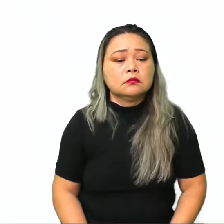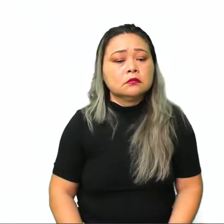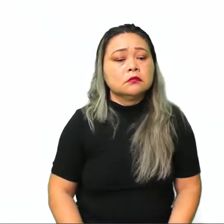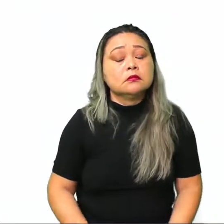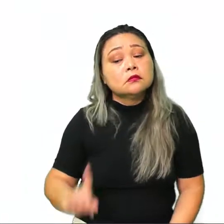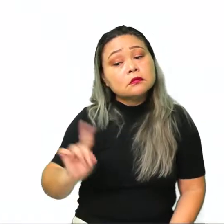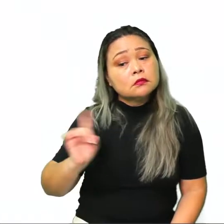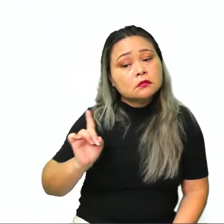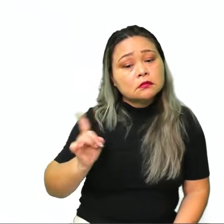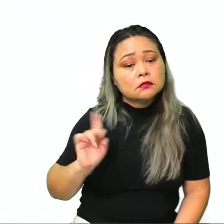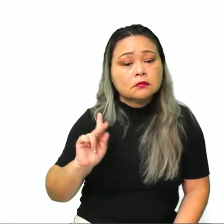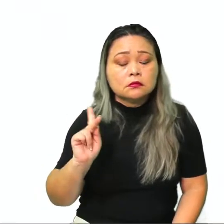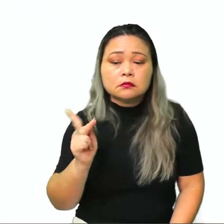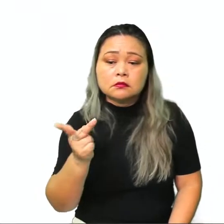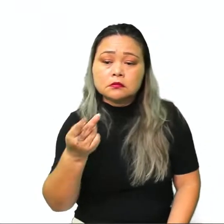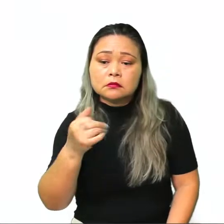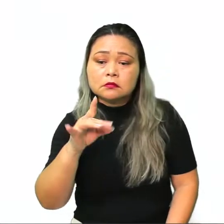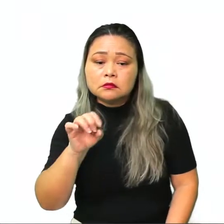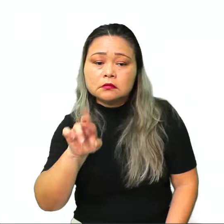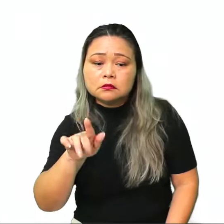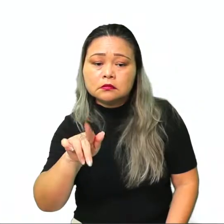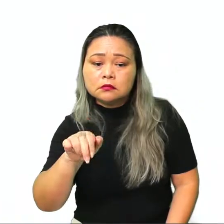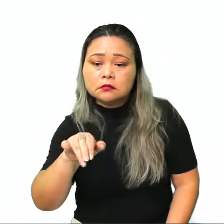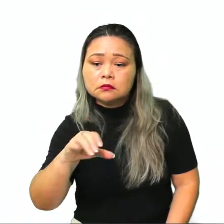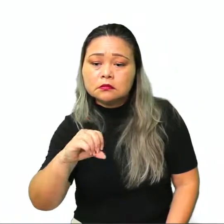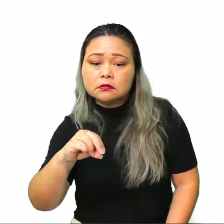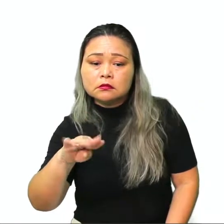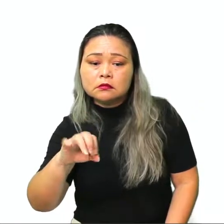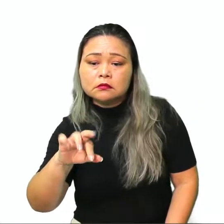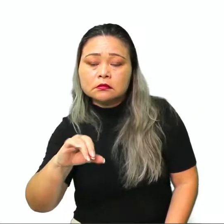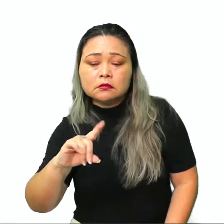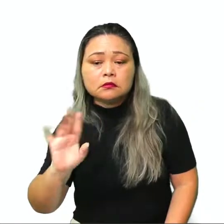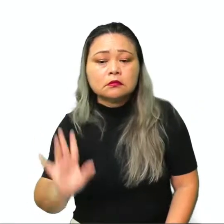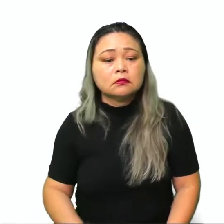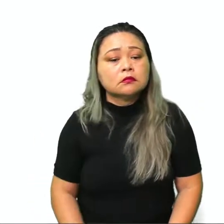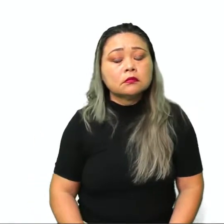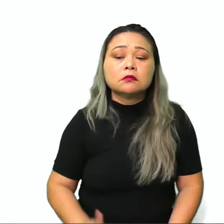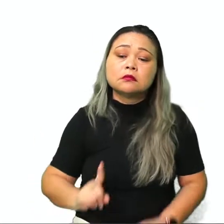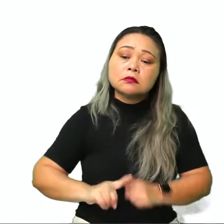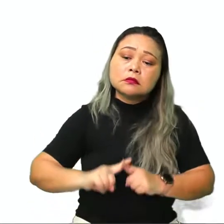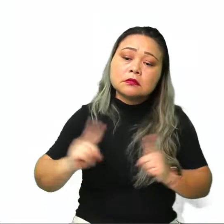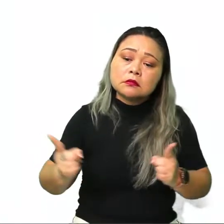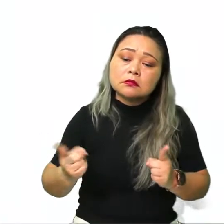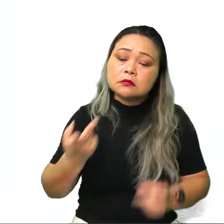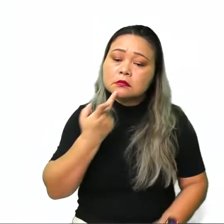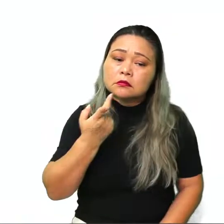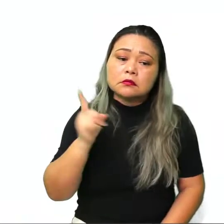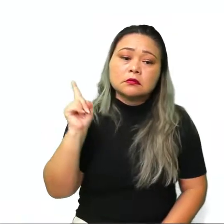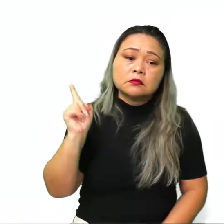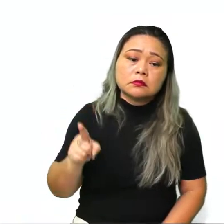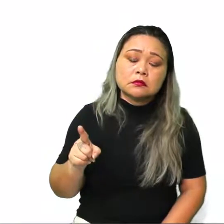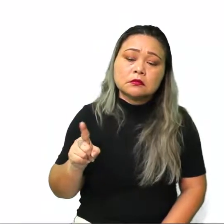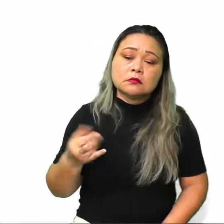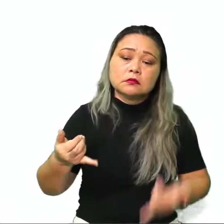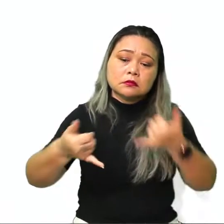e nem hidrogeniobactérias, porque elas não trabalhavam com hidrogênio. Mas foram chamadas, sim,